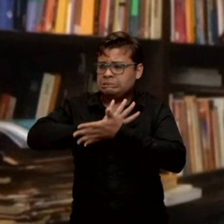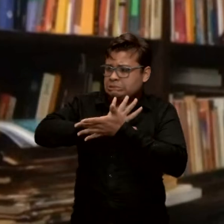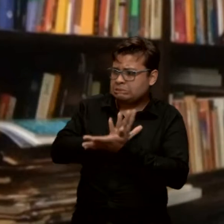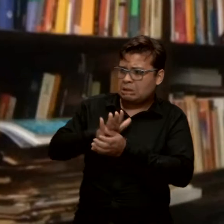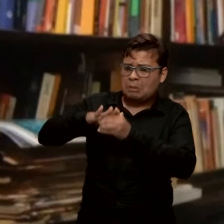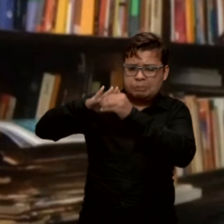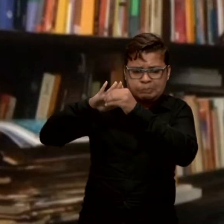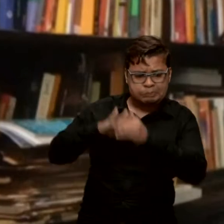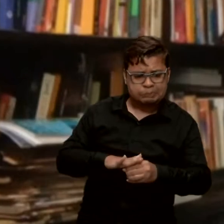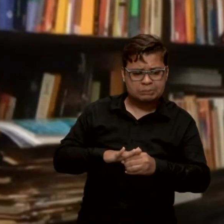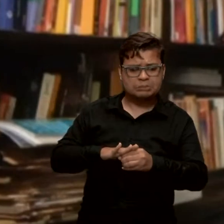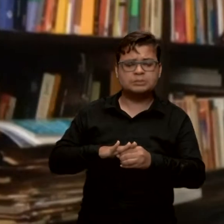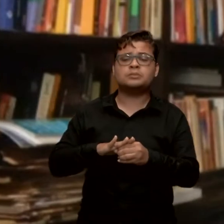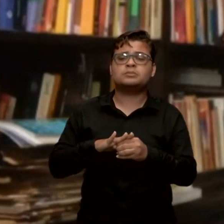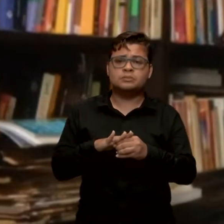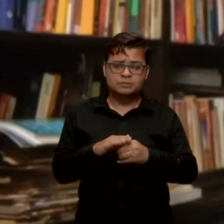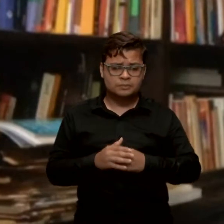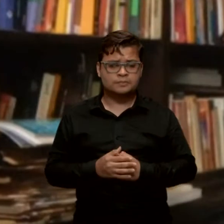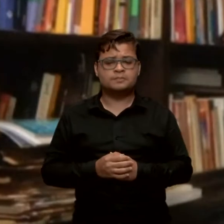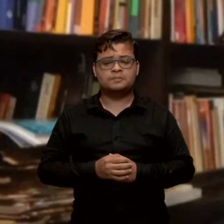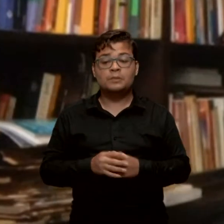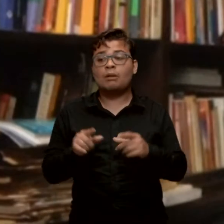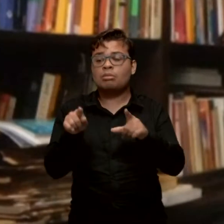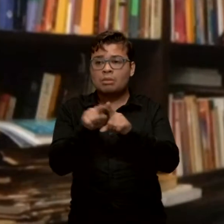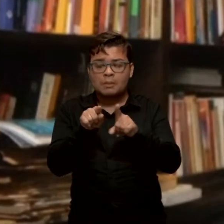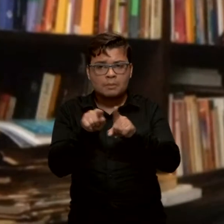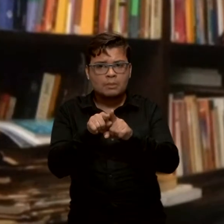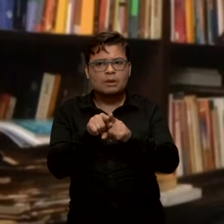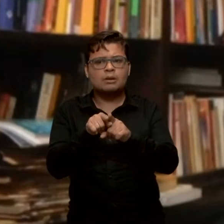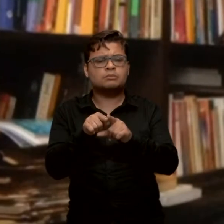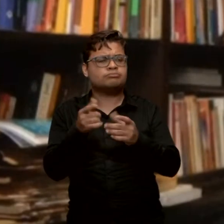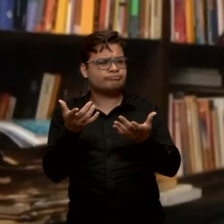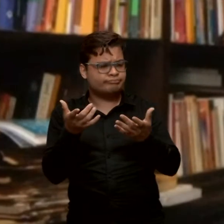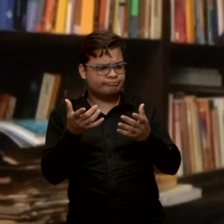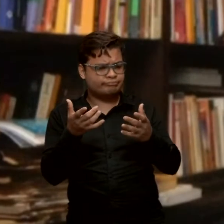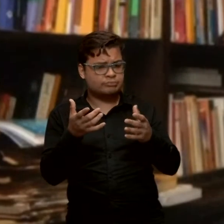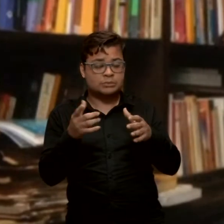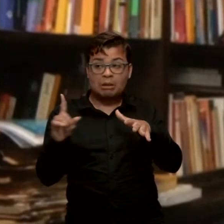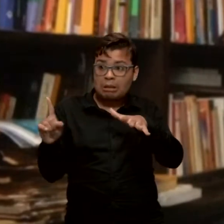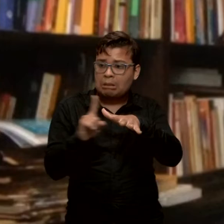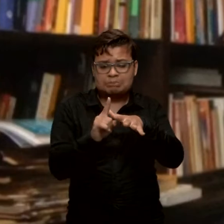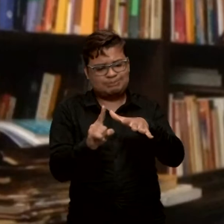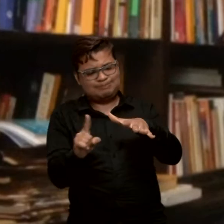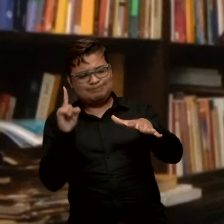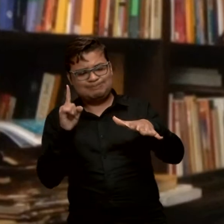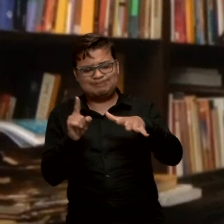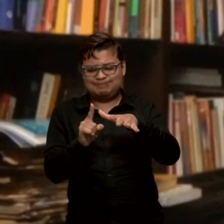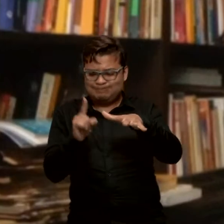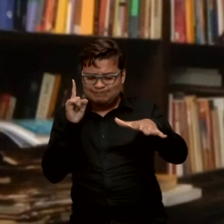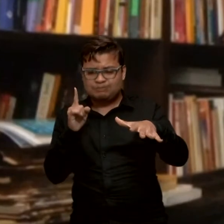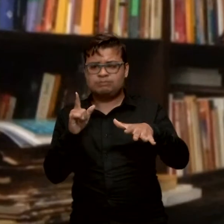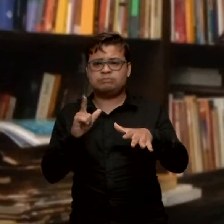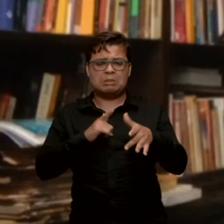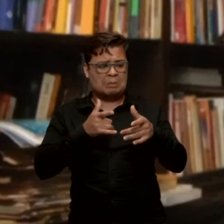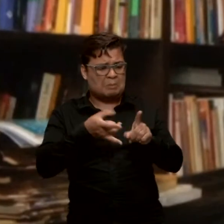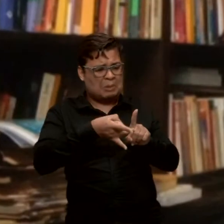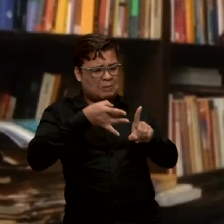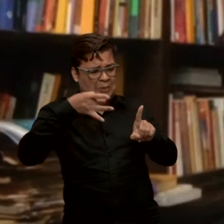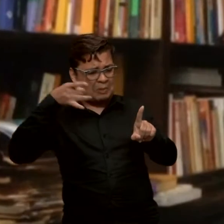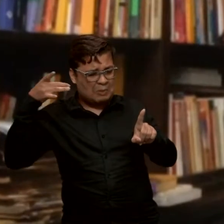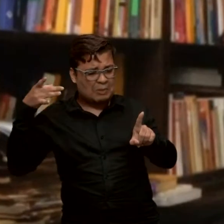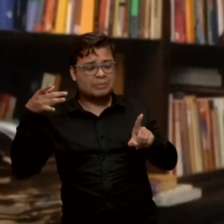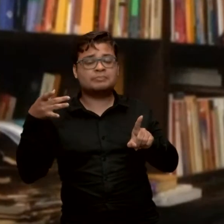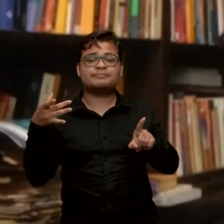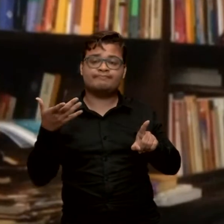de limitações ou exclusões, né, mas que através dessa música, assim, ela, inclusive, assim, né, os rappers,